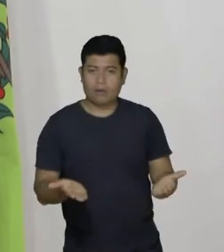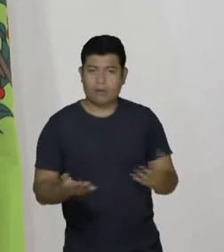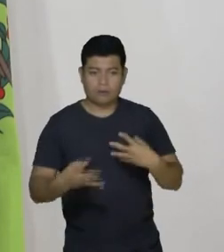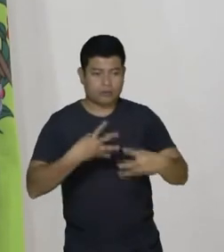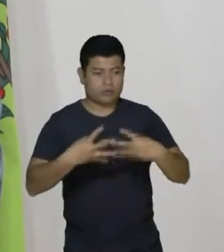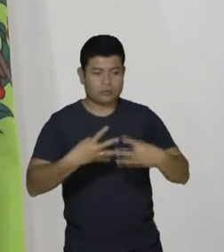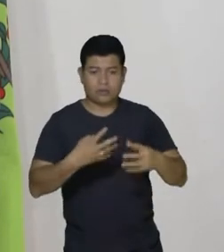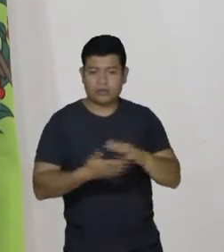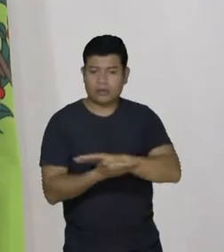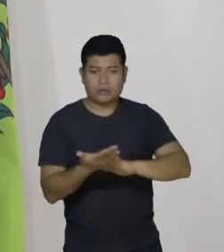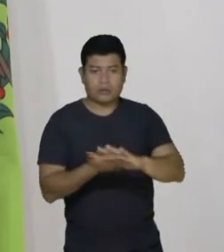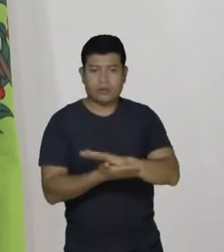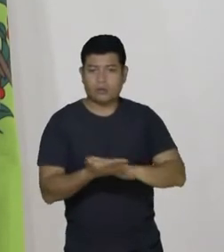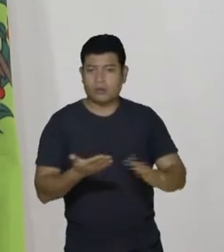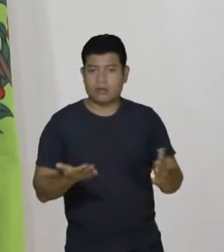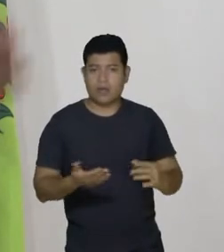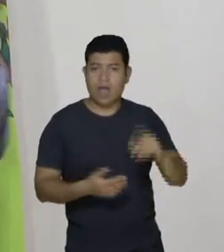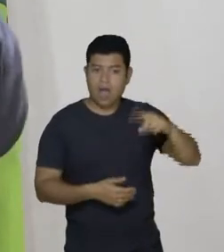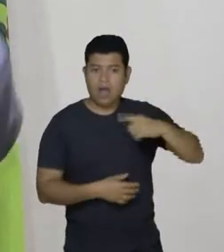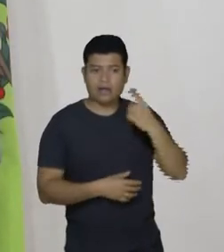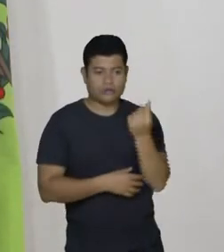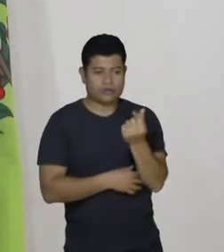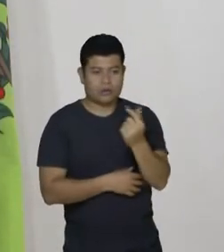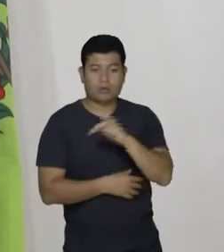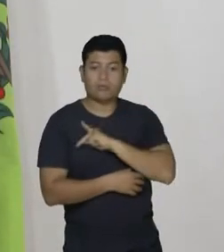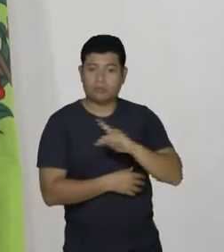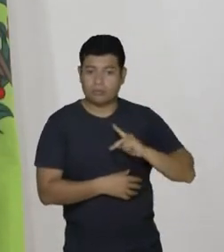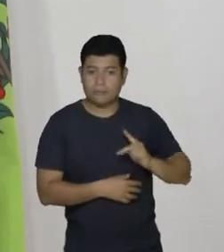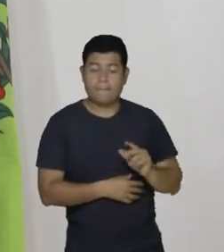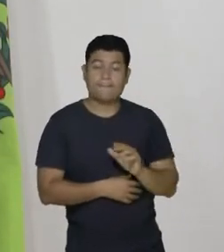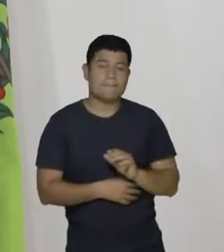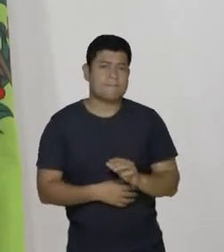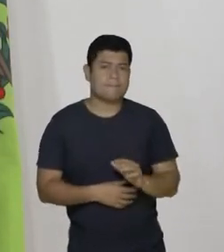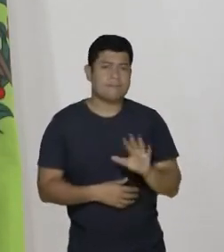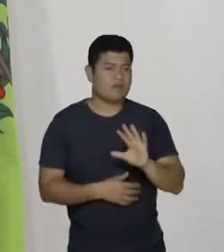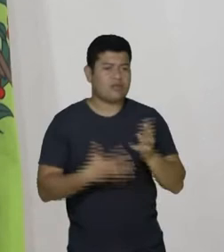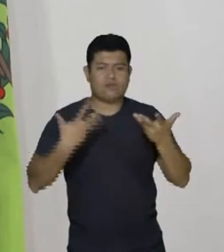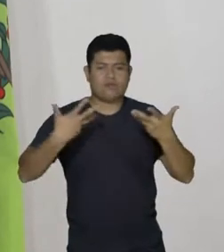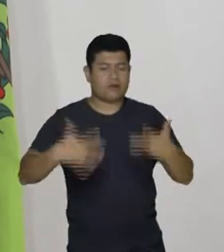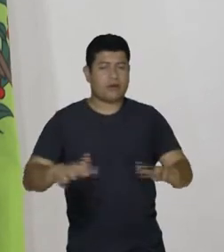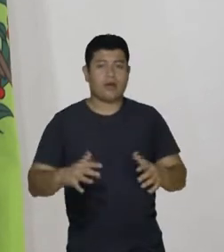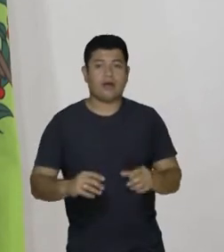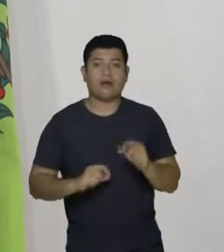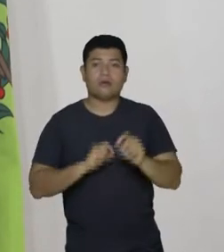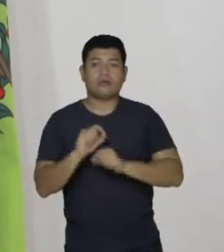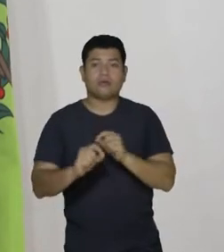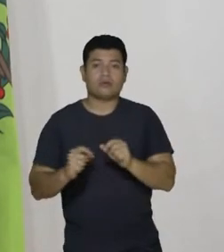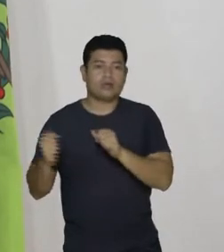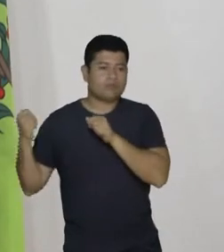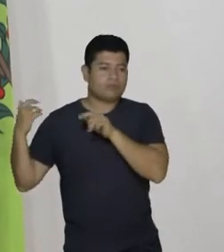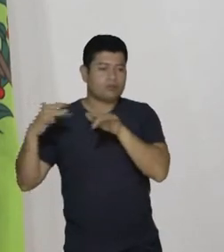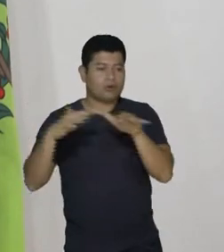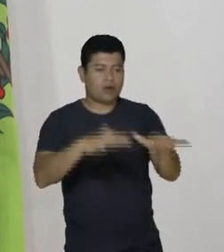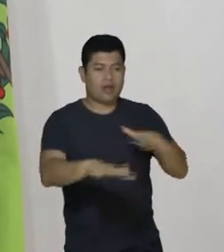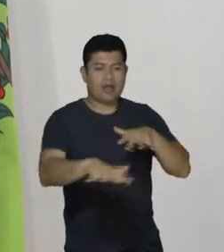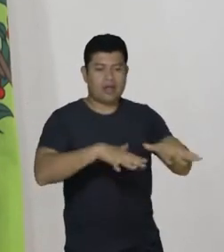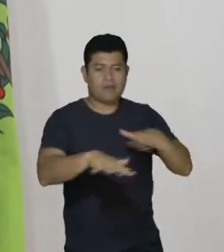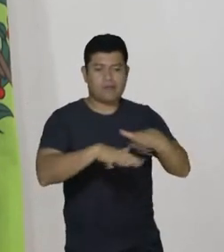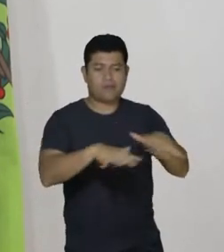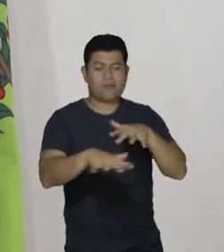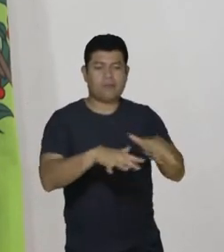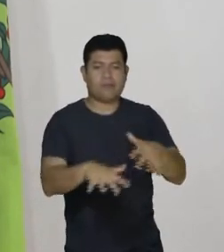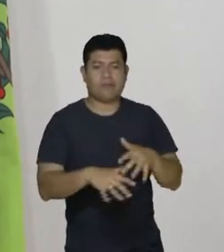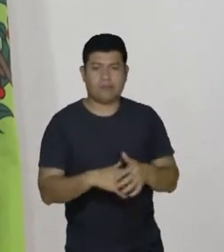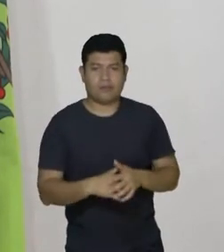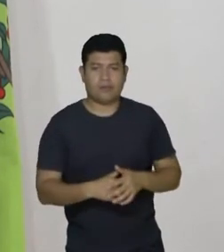Ninguém presta conta, e é dinheiro público. Mas não, eles querem ir fazer baderna, querem ir para a rua